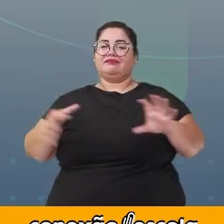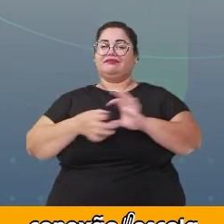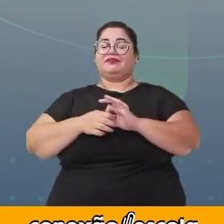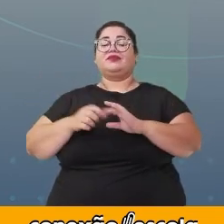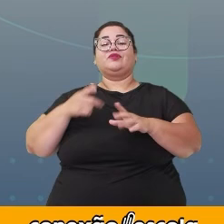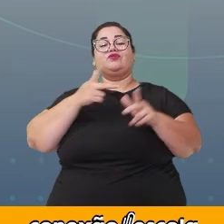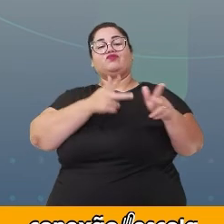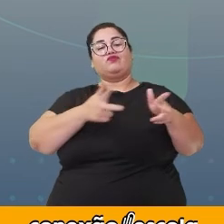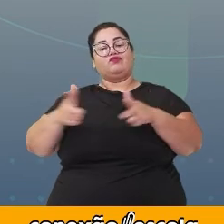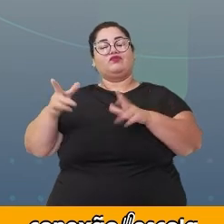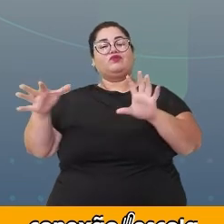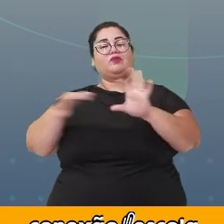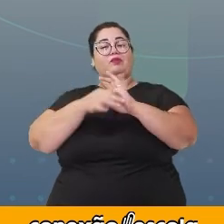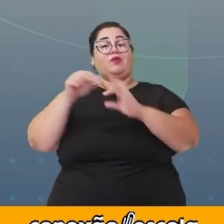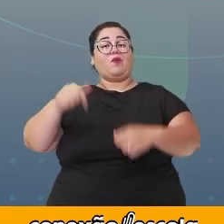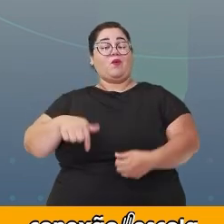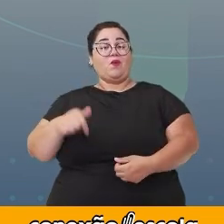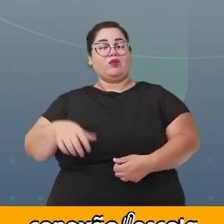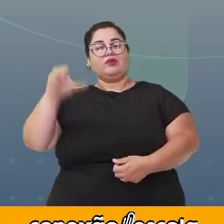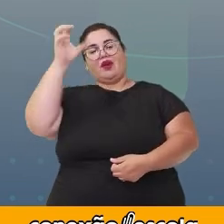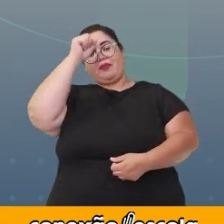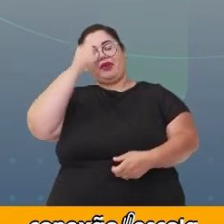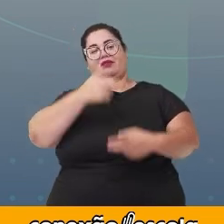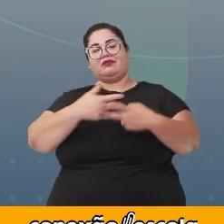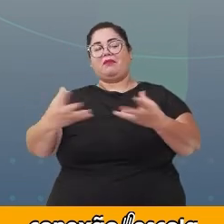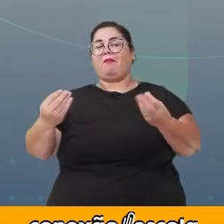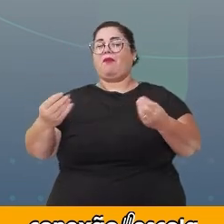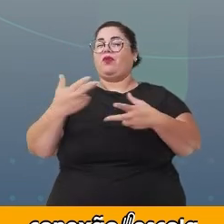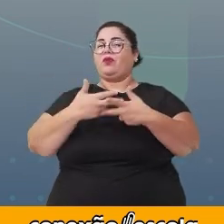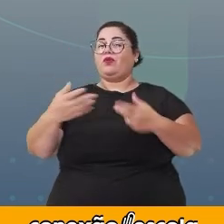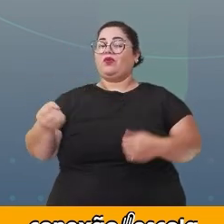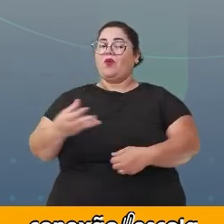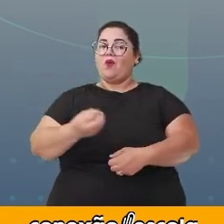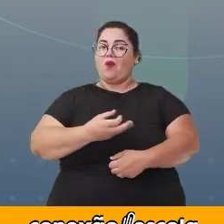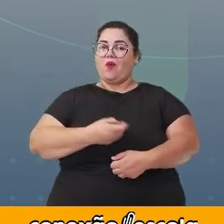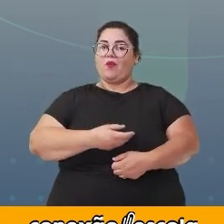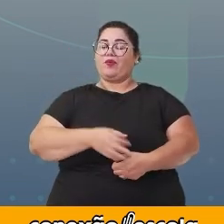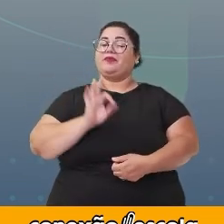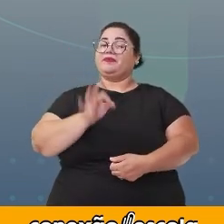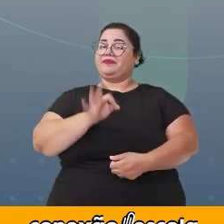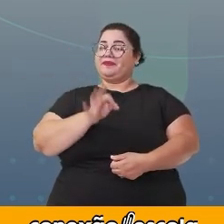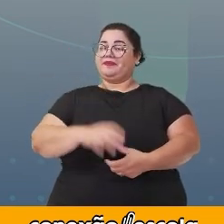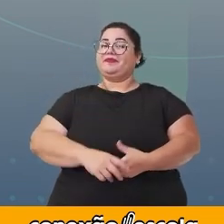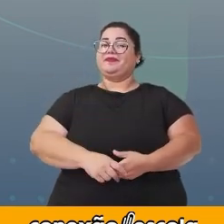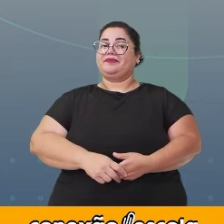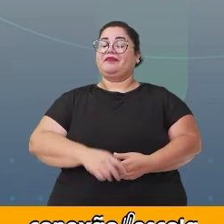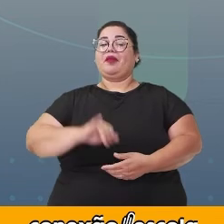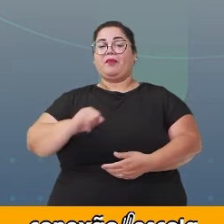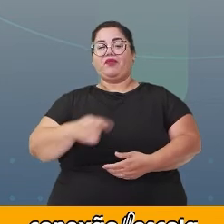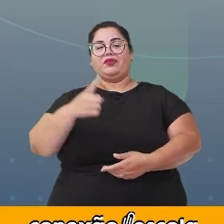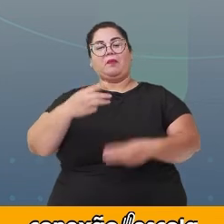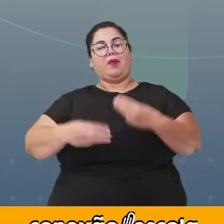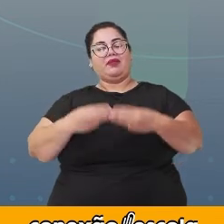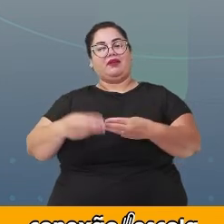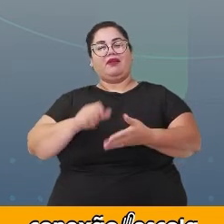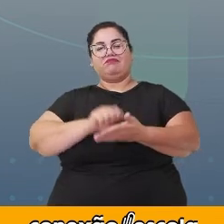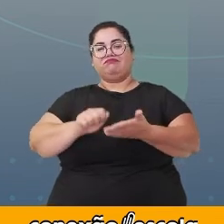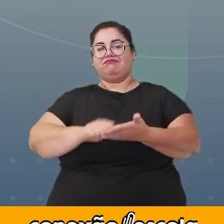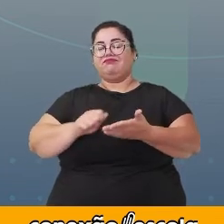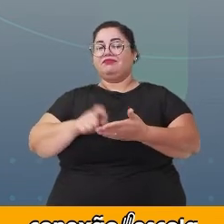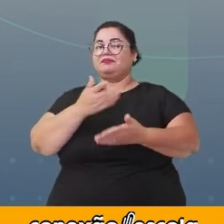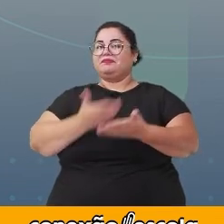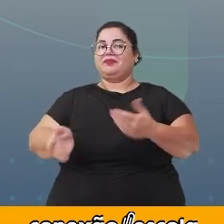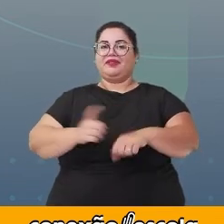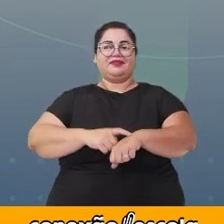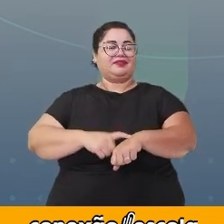nossa videoaula de hoje, onde aprendemos muita coisa nova, certo? Pegue o seu material, não